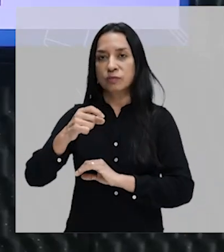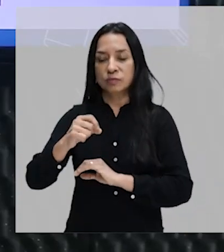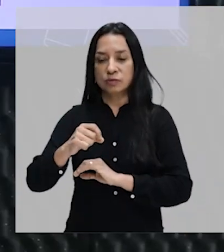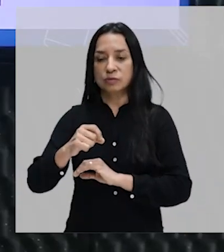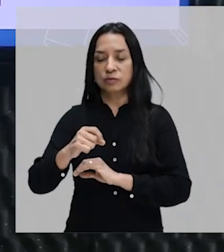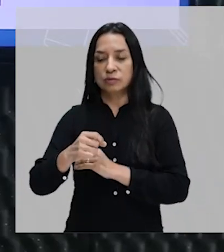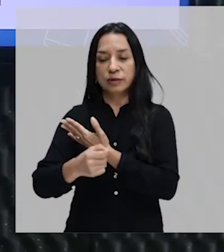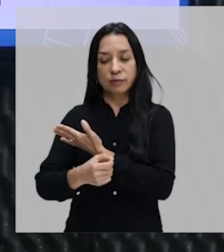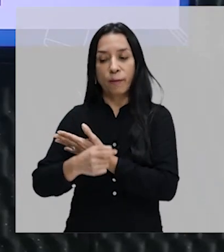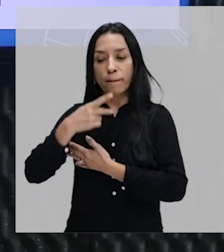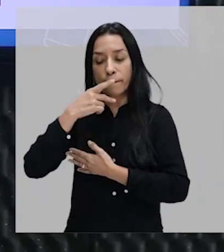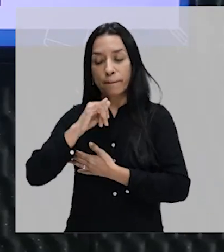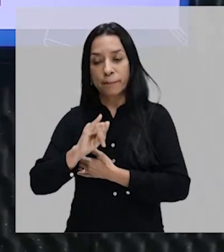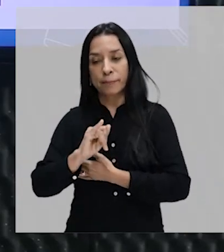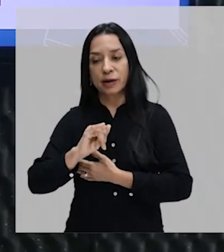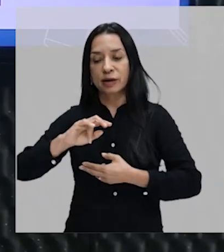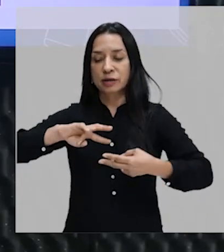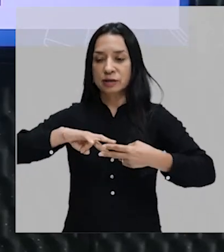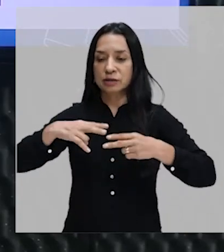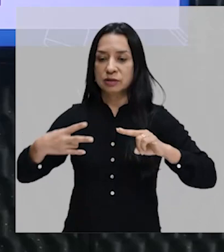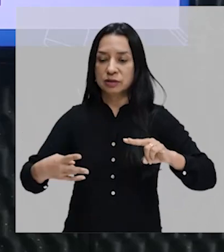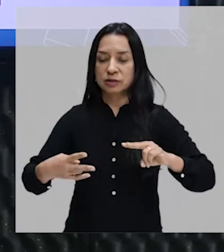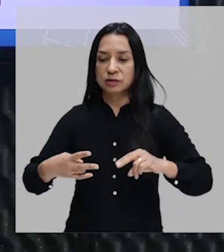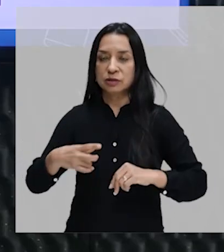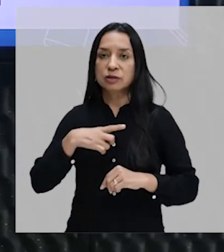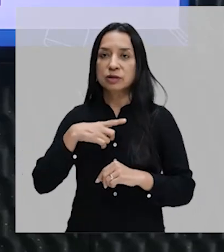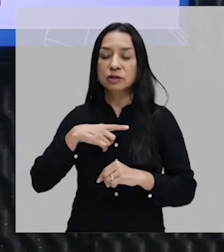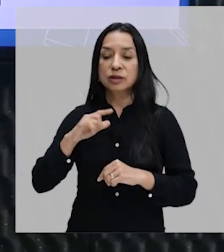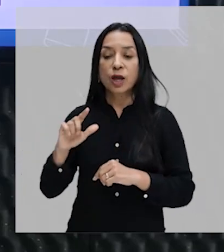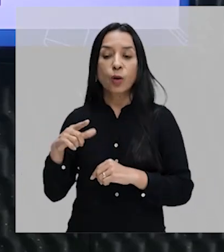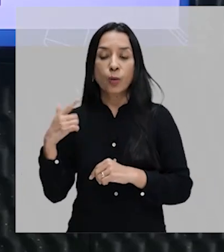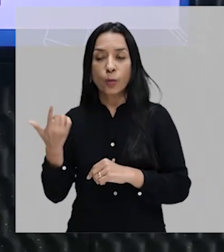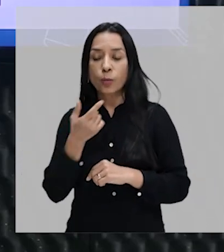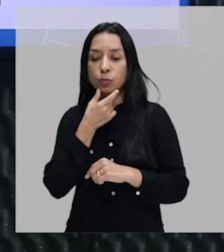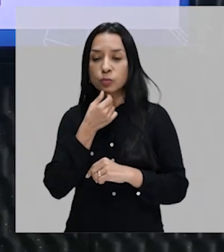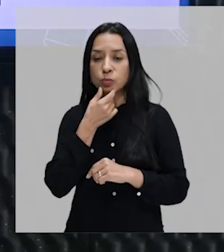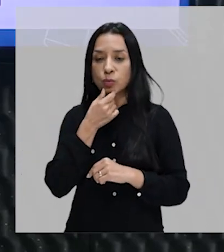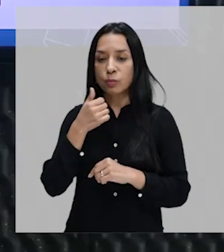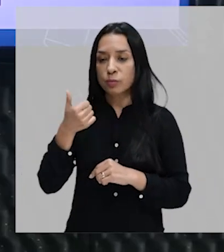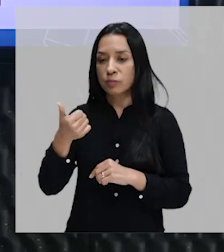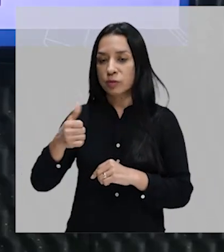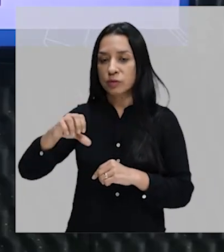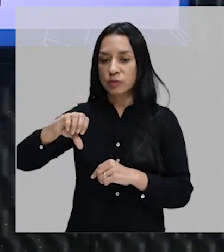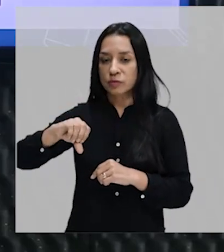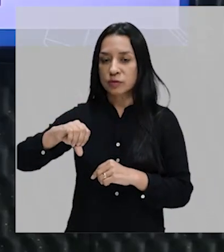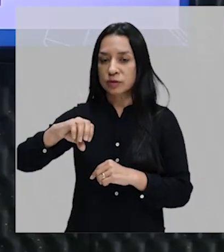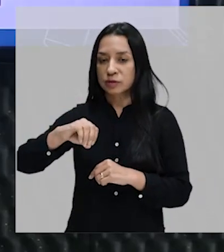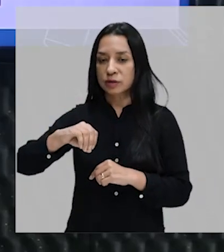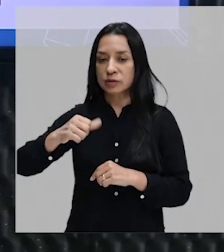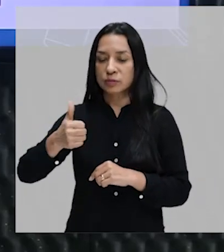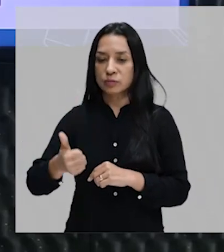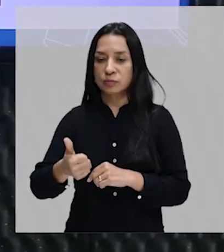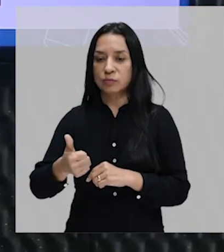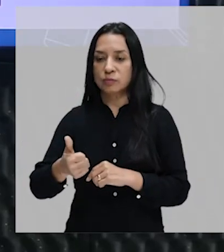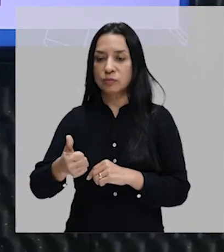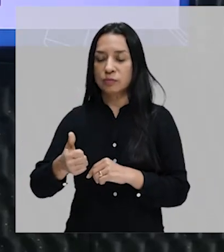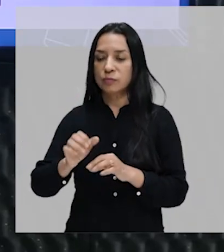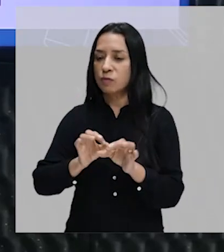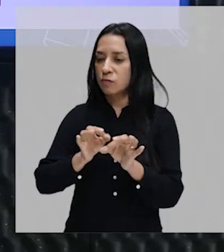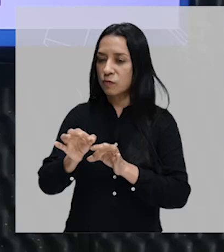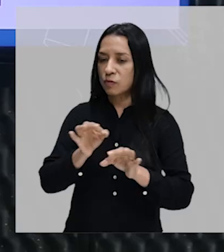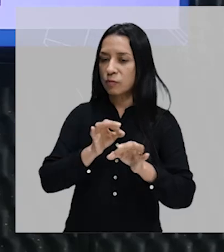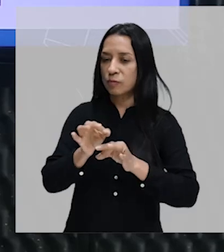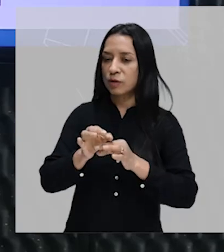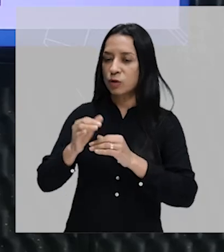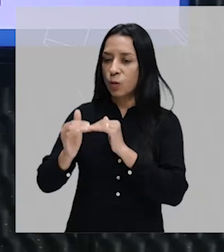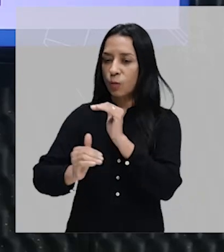Agora, teve um outro cara aqui, de 1901, Hugo de Vries, tá? Formalizou o processo de geração de